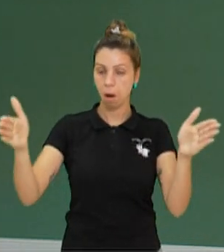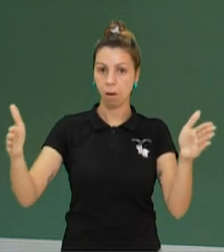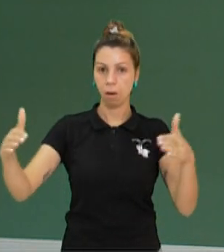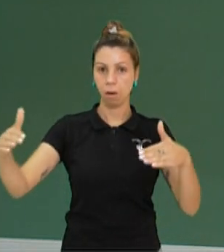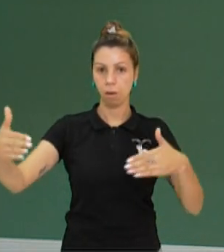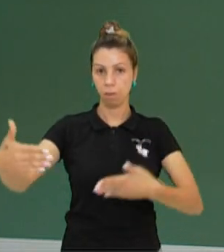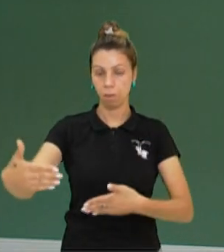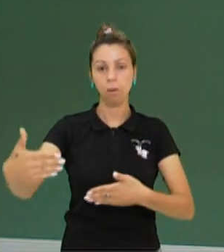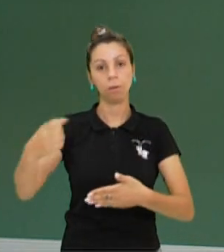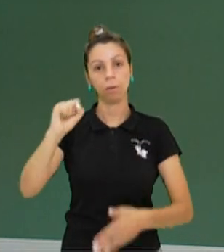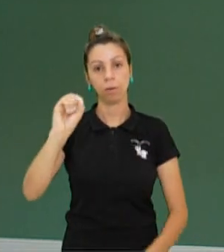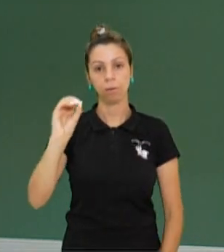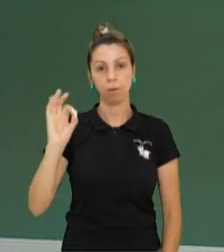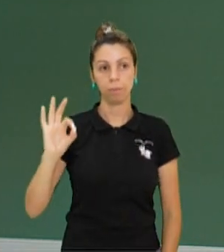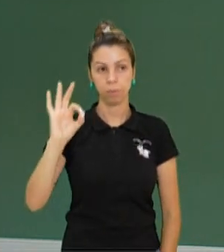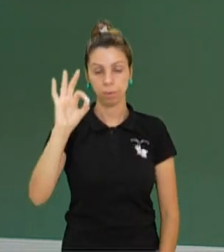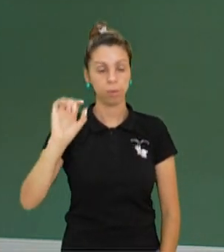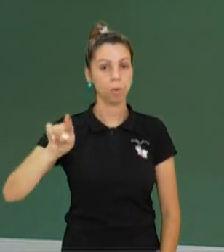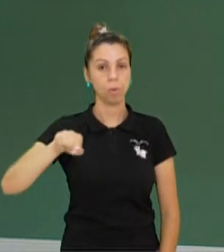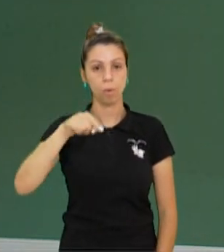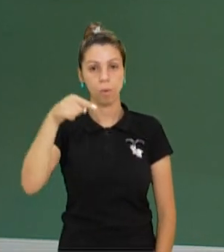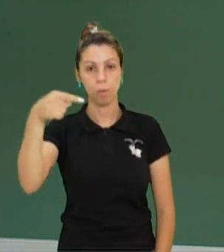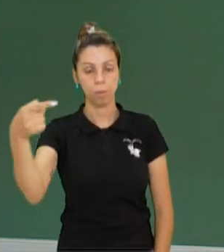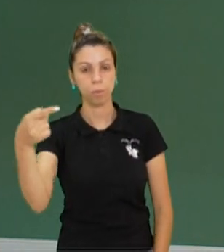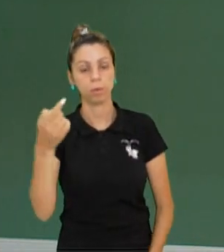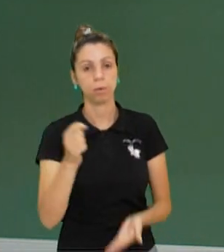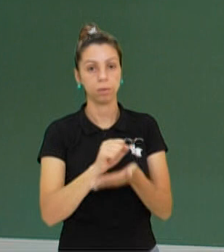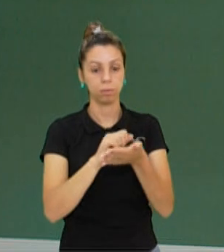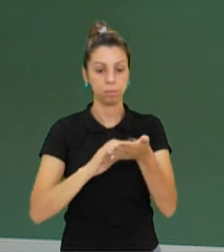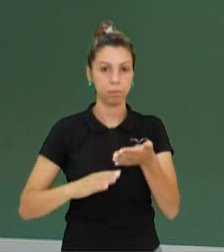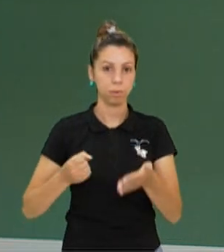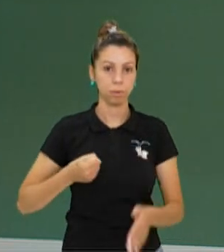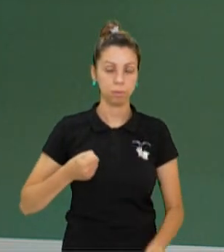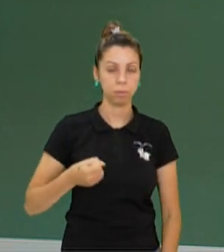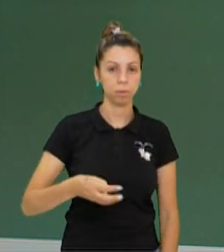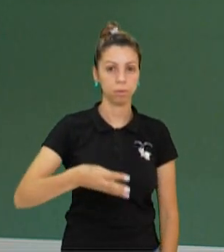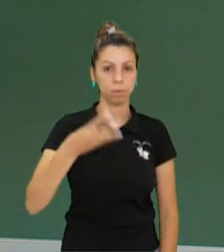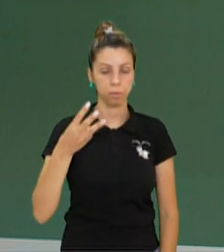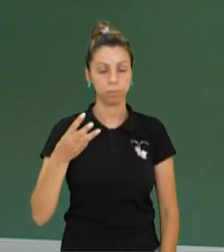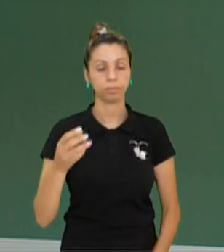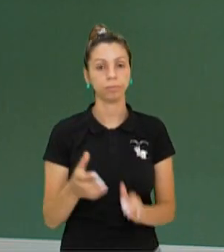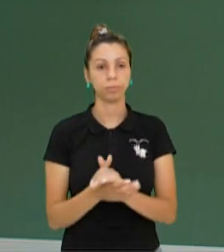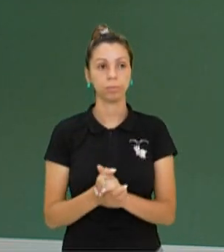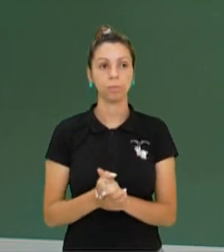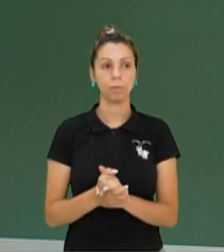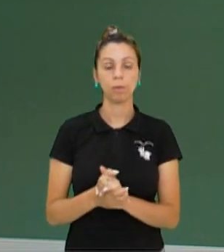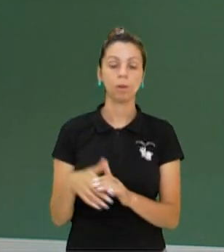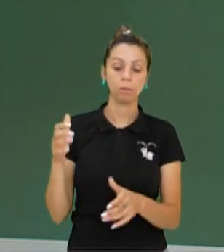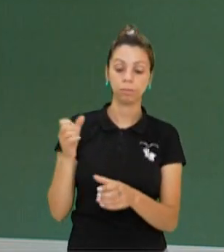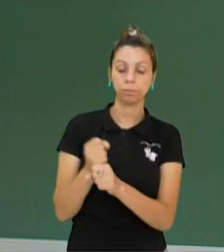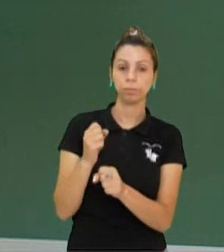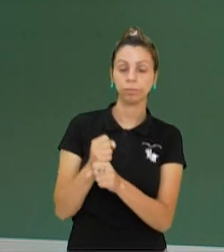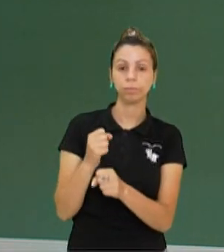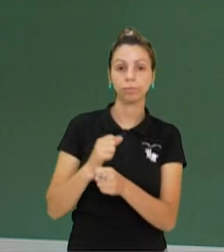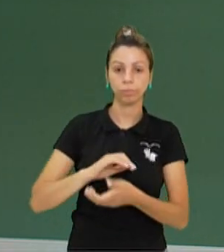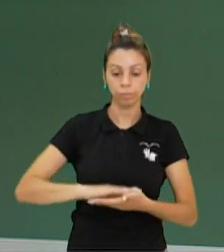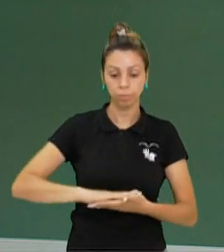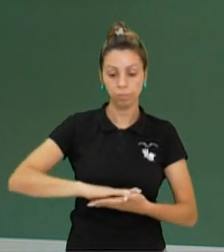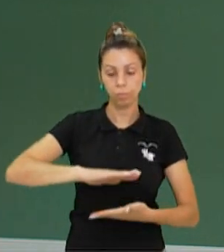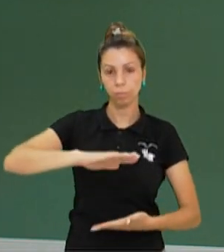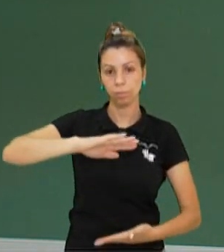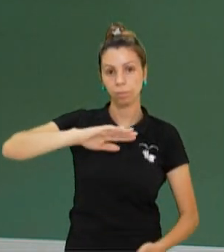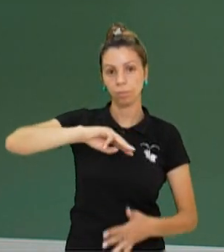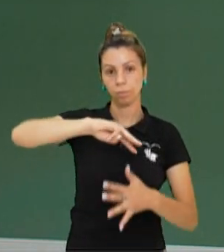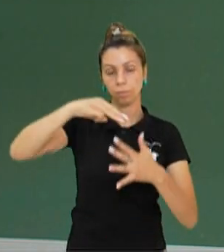cheio. Próxima proposta de exercício para você. Calcule a medida do volume de um prisma hexagonal